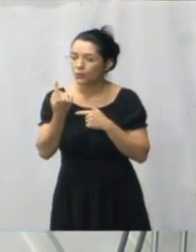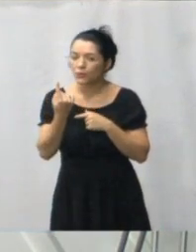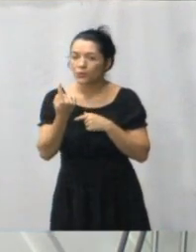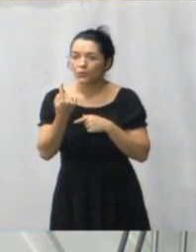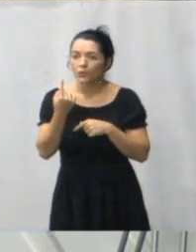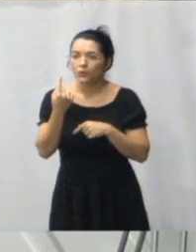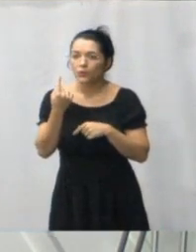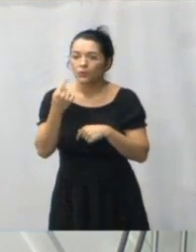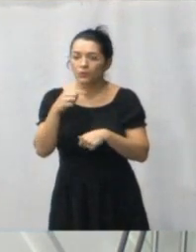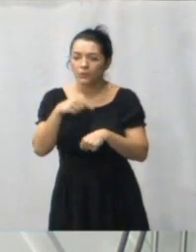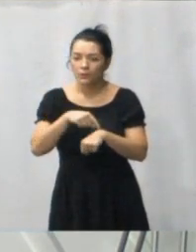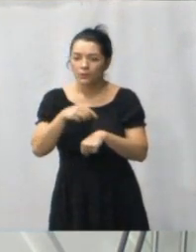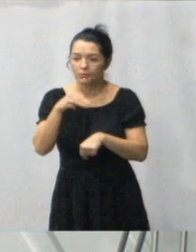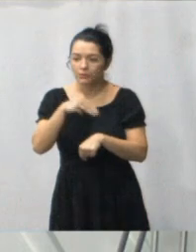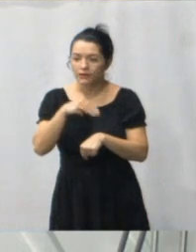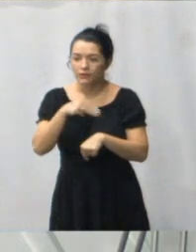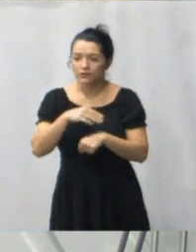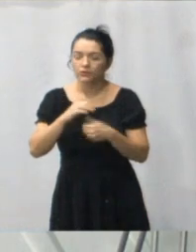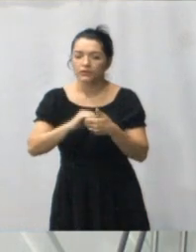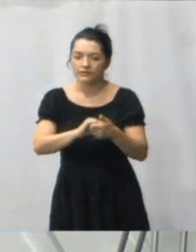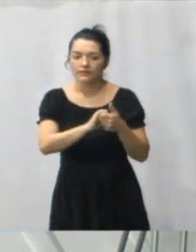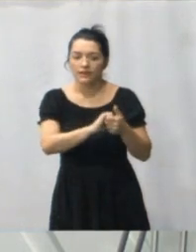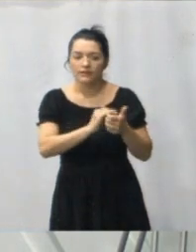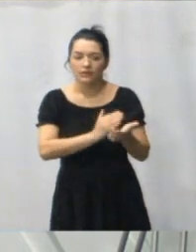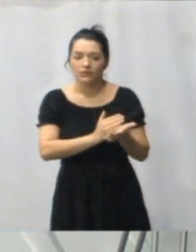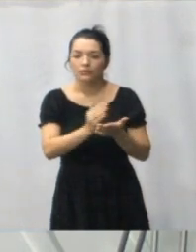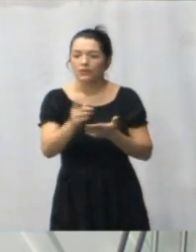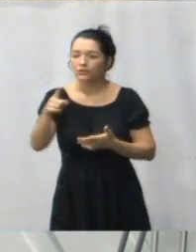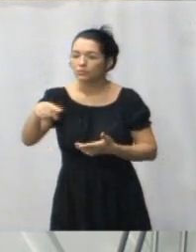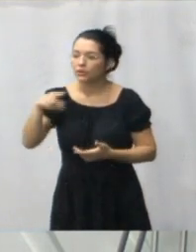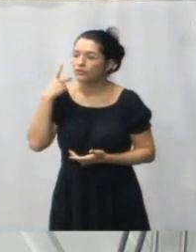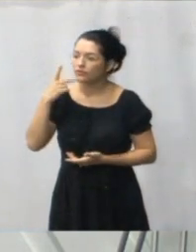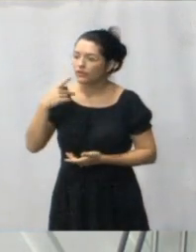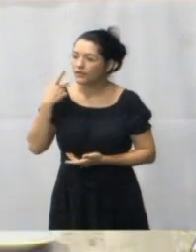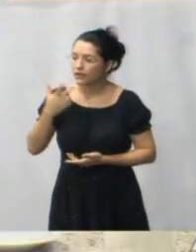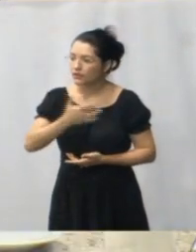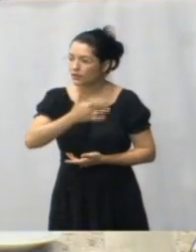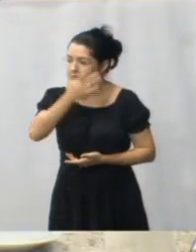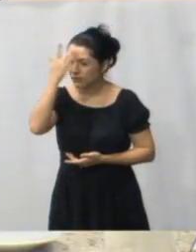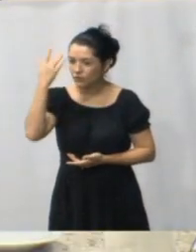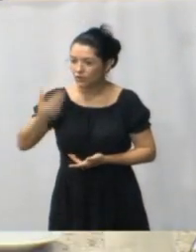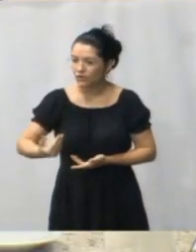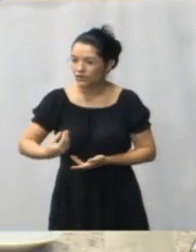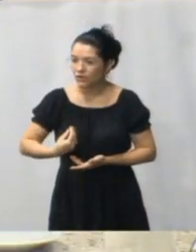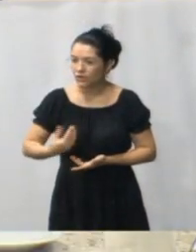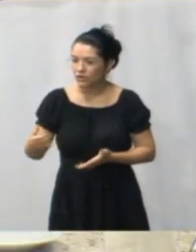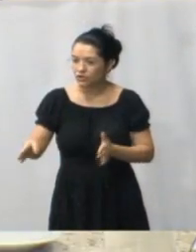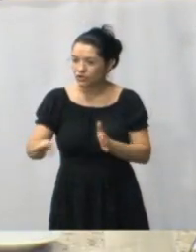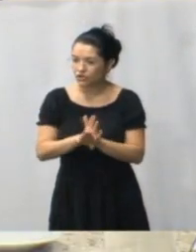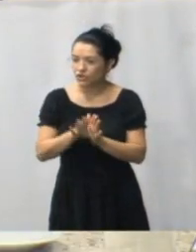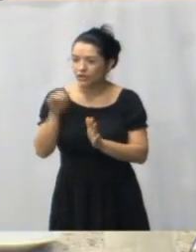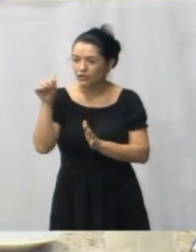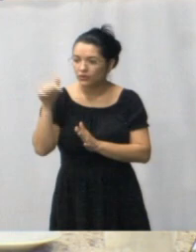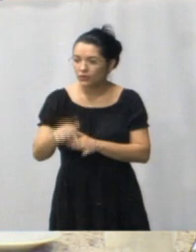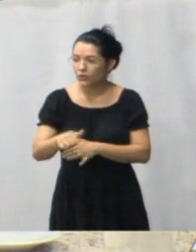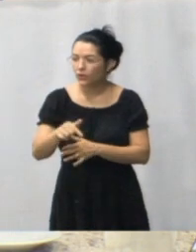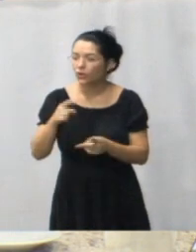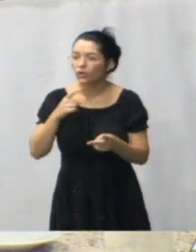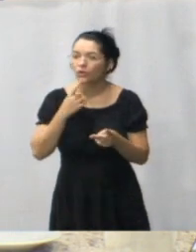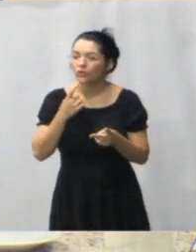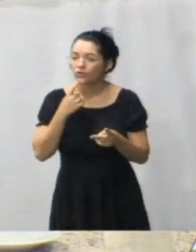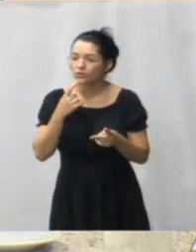que os vereadores. Duda chegou, Piquet e Armandinho avisaram que estão